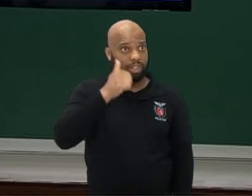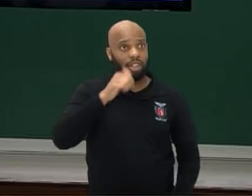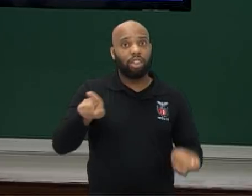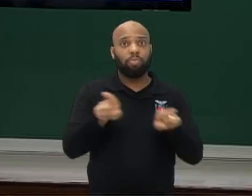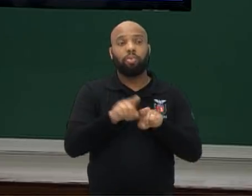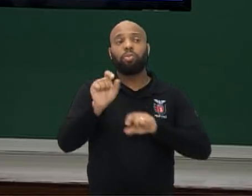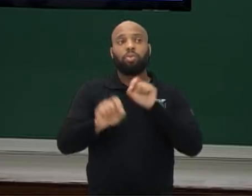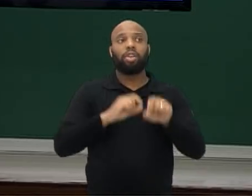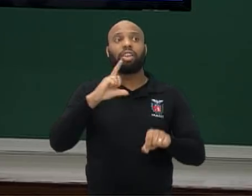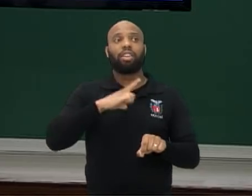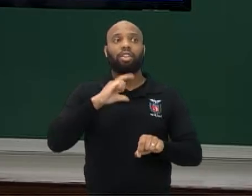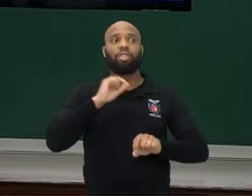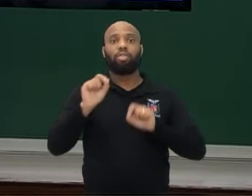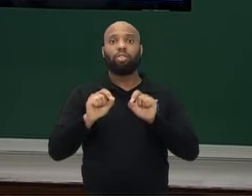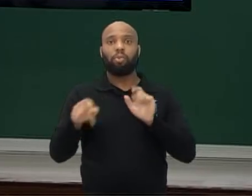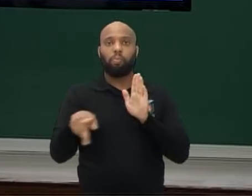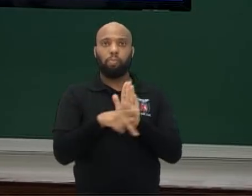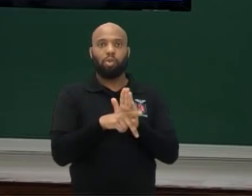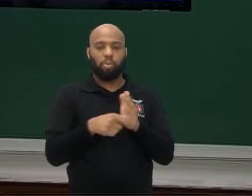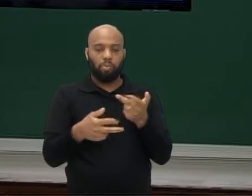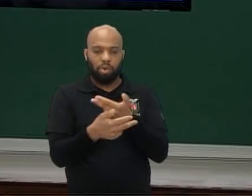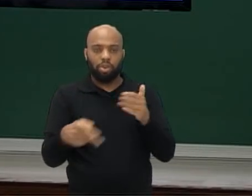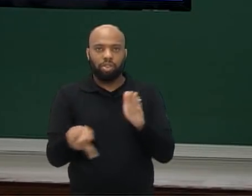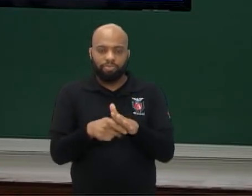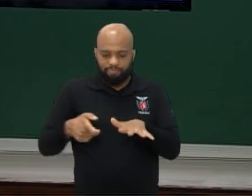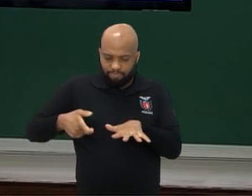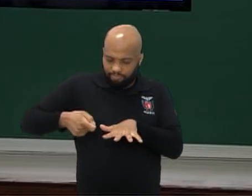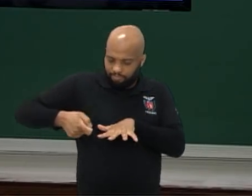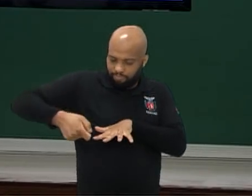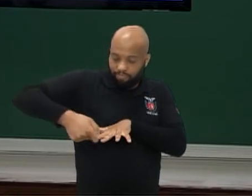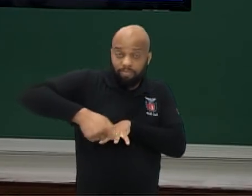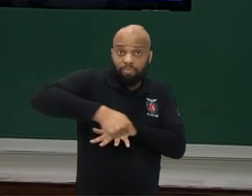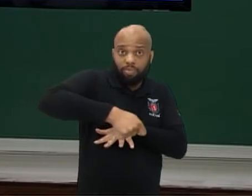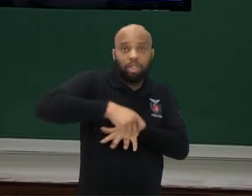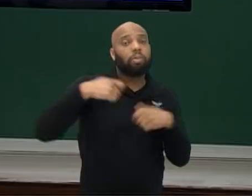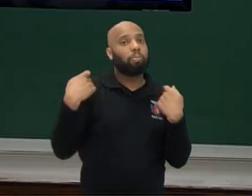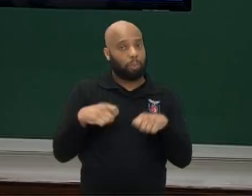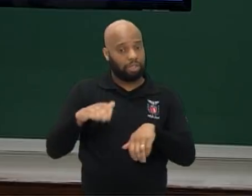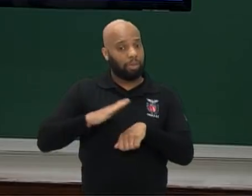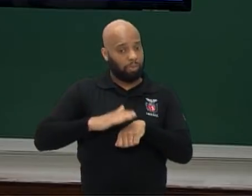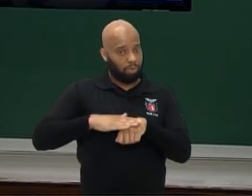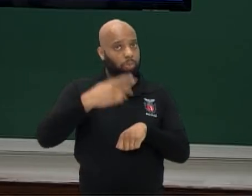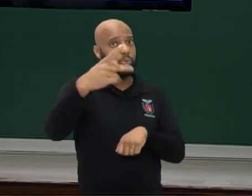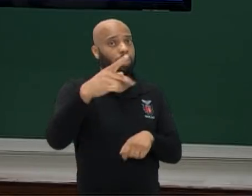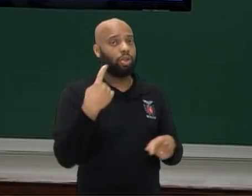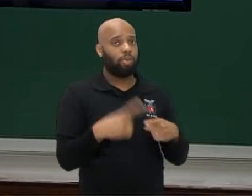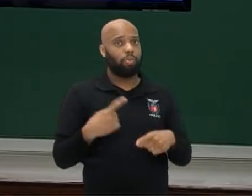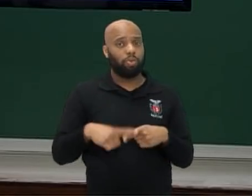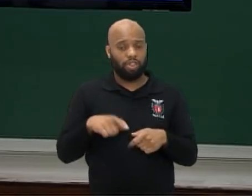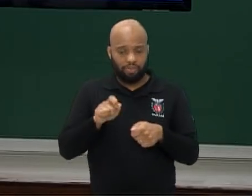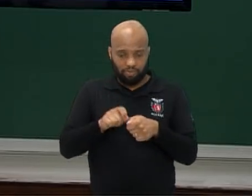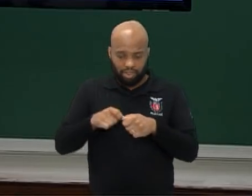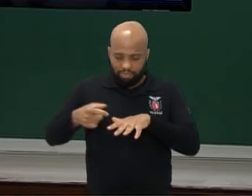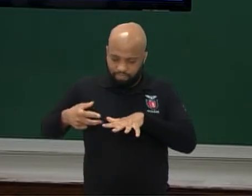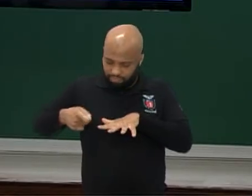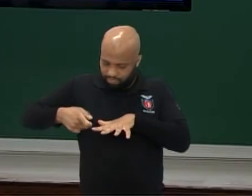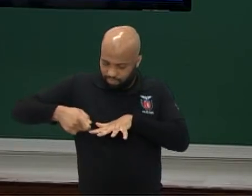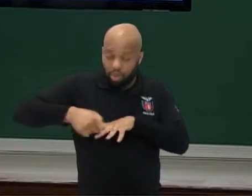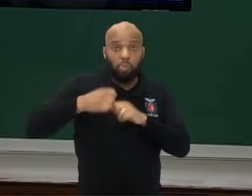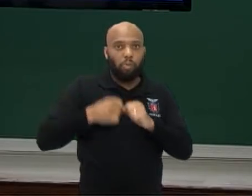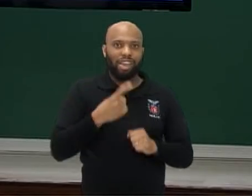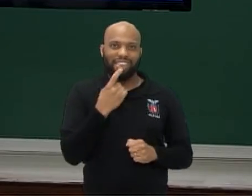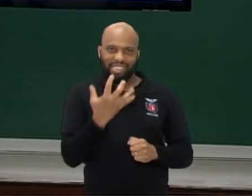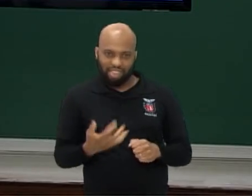aí é ter o seu próprio equipamento de cutícula, né? Porque a cutícula, quando você faz as suas unhas, você pode machucar e